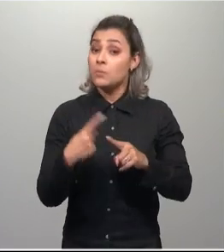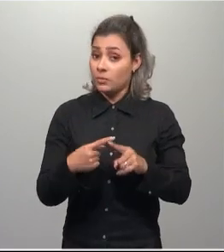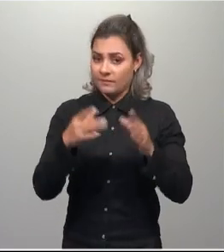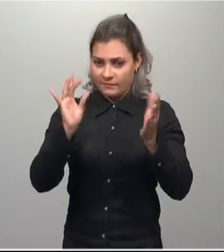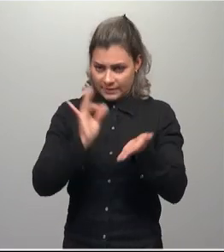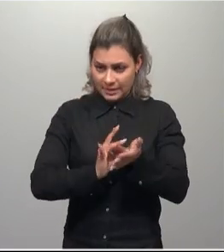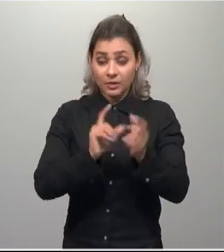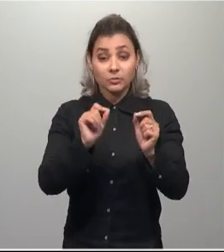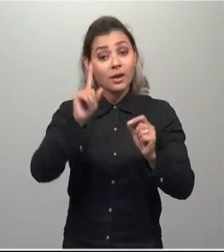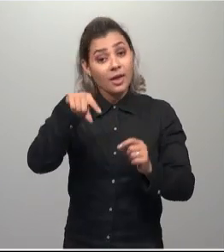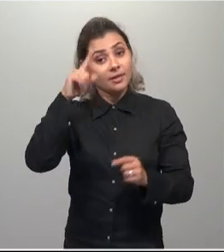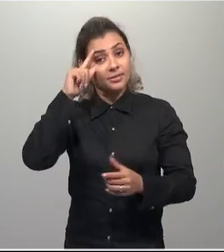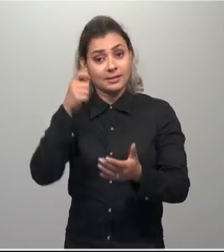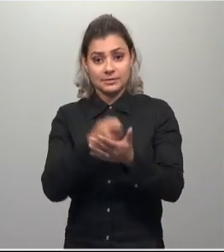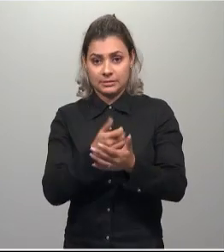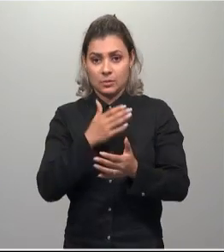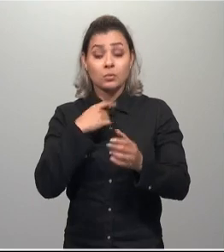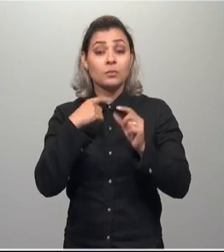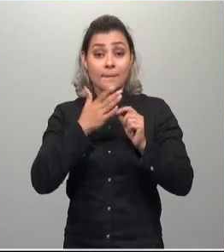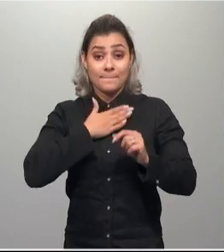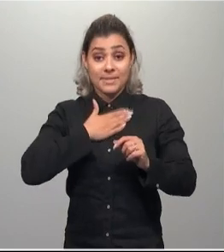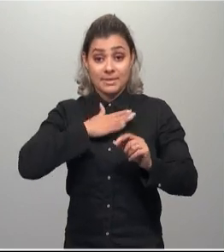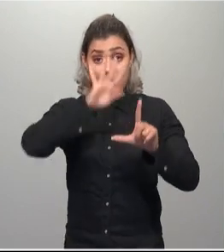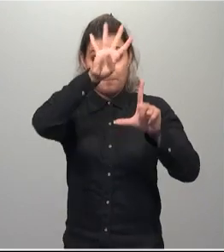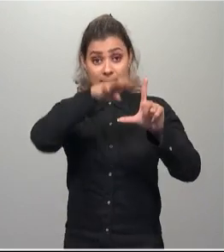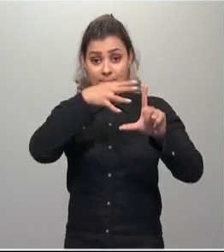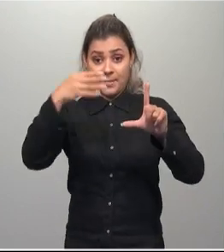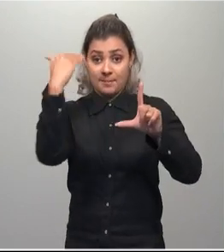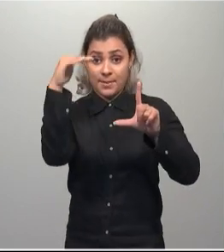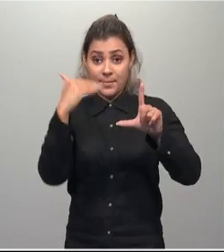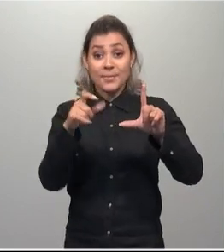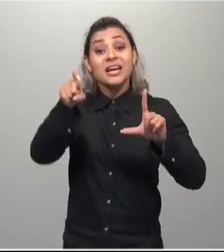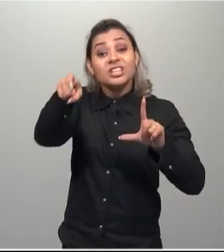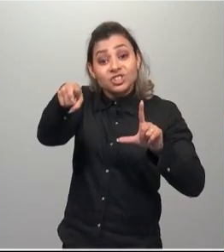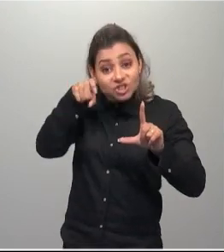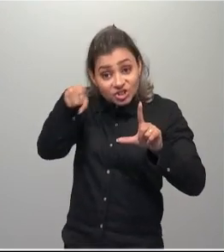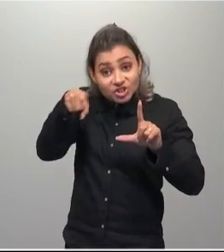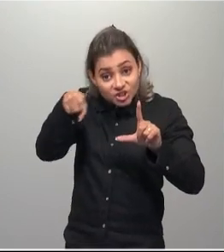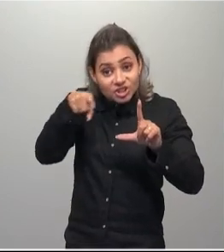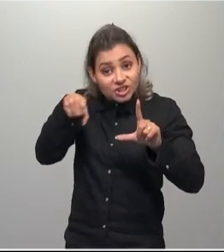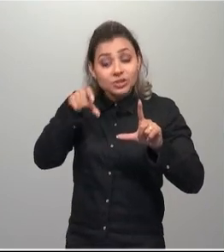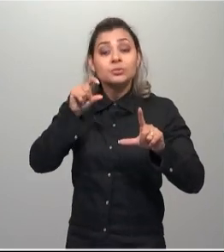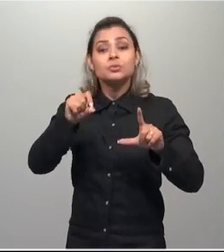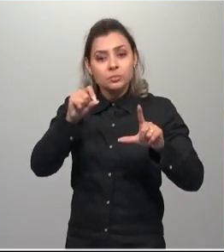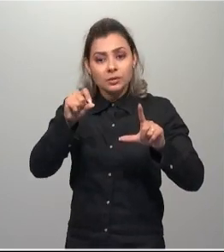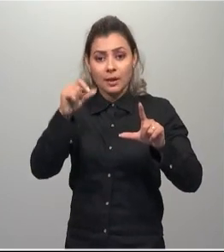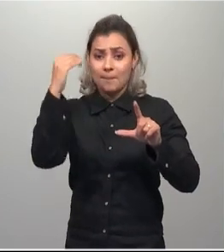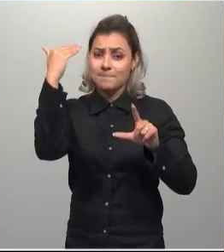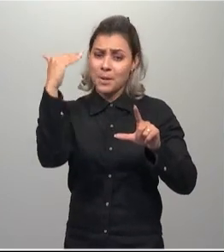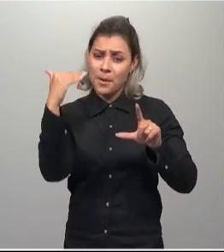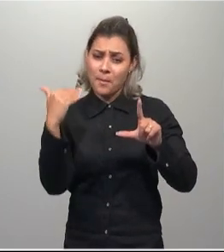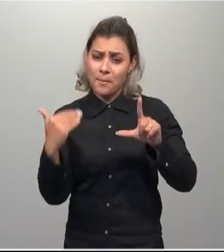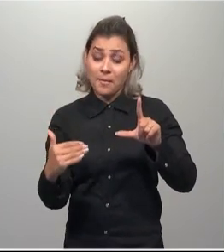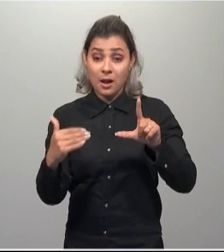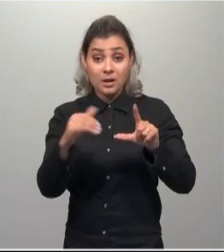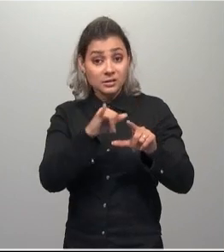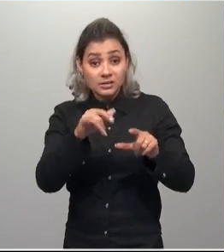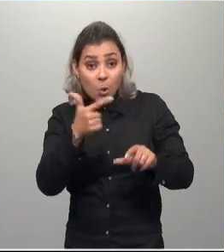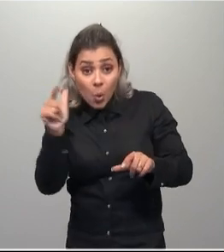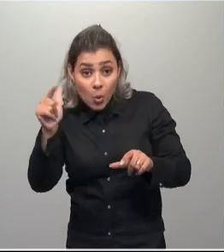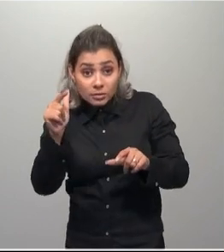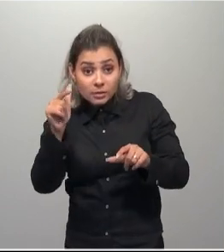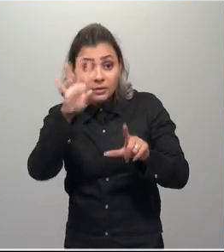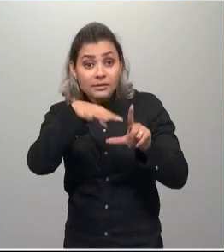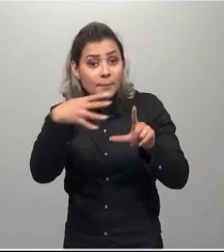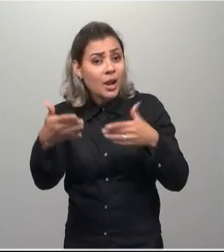verdade essa é a definição a minha tabela no valor x foi dado 0 pra última linha se essa tabela ou senão essa tabela